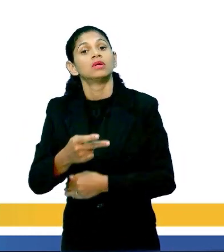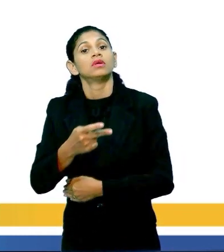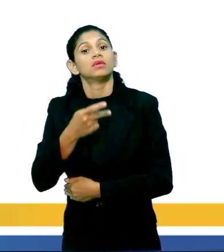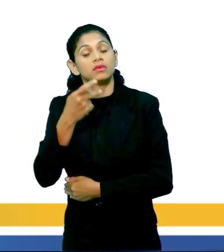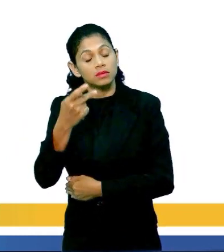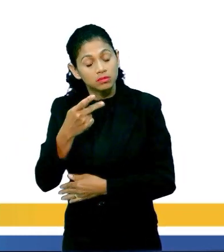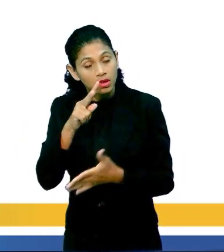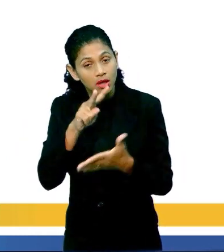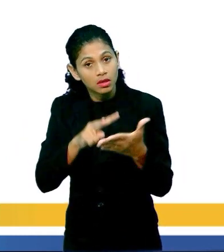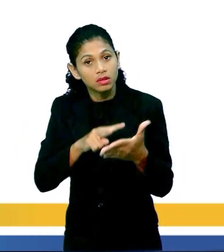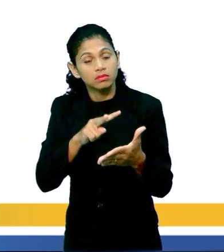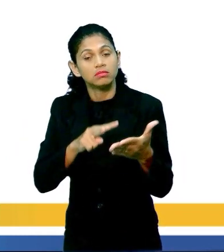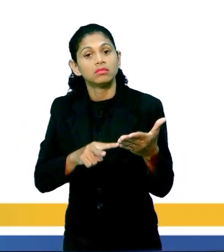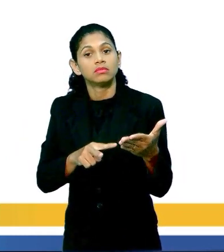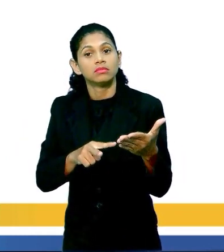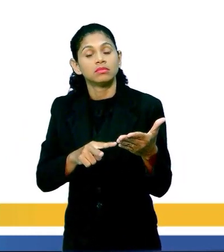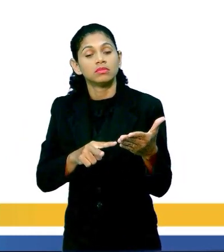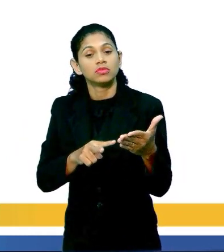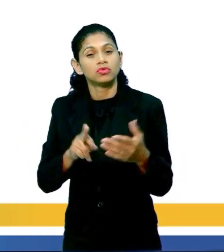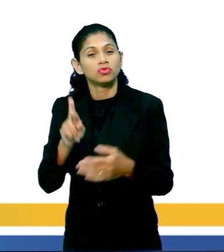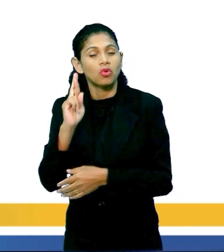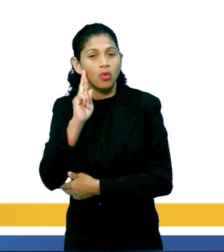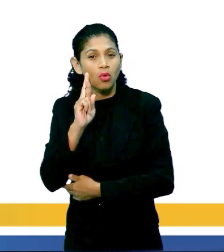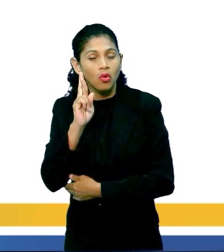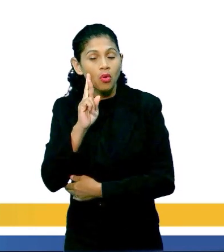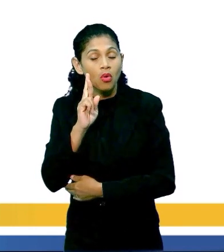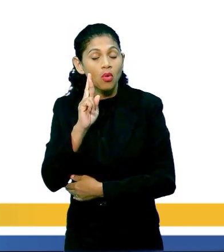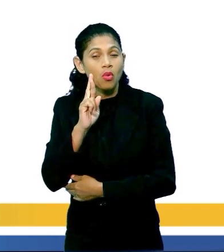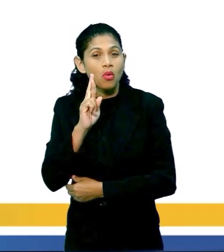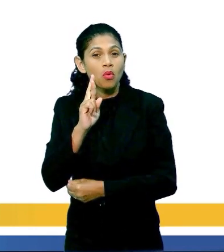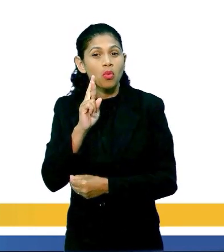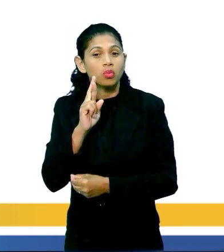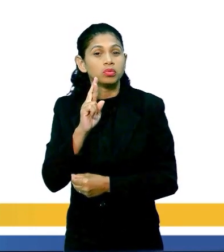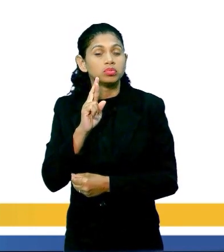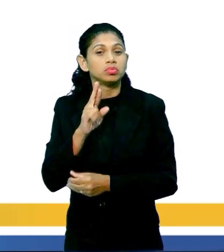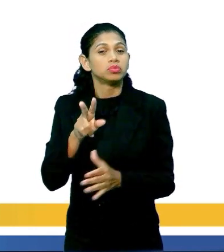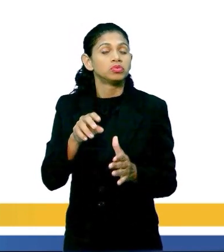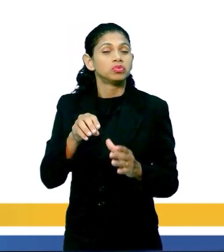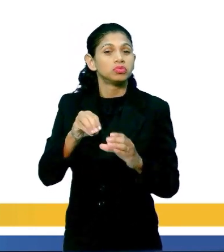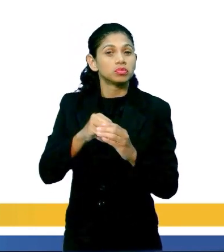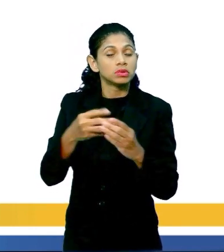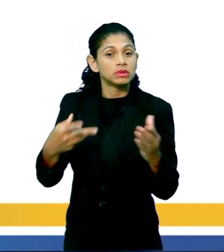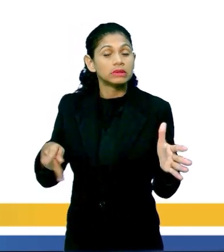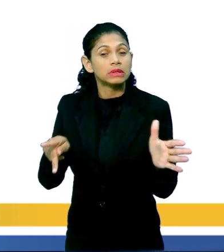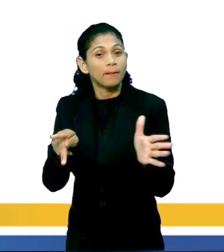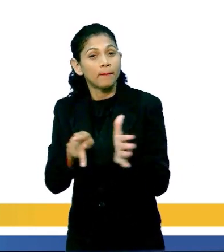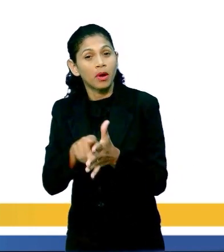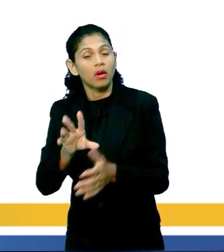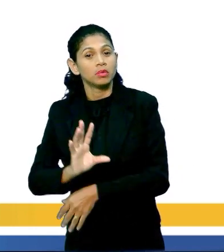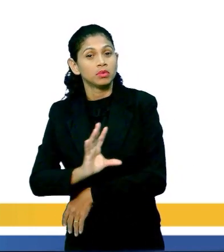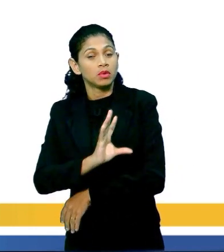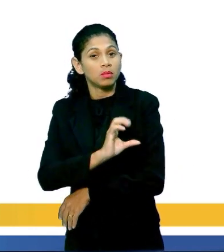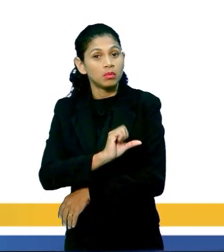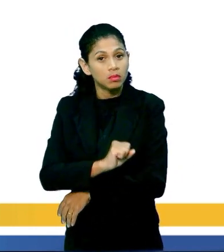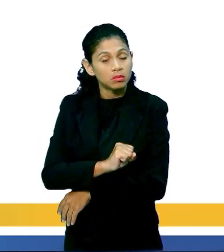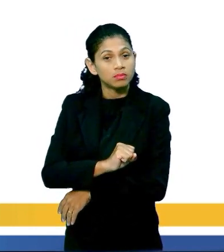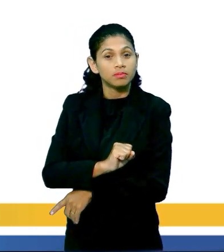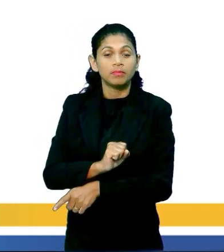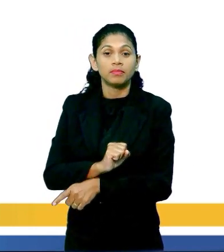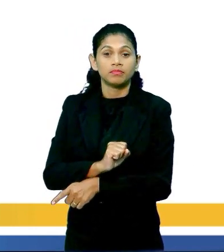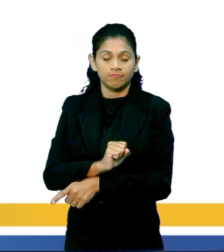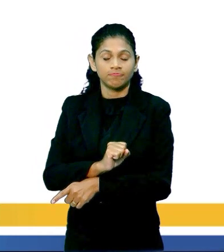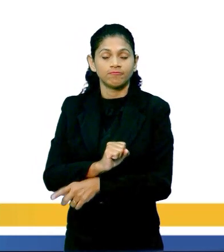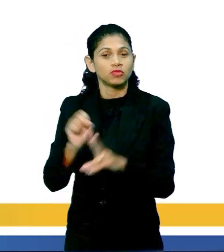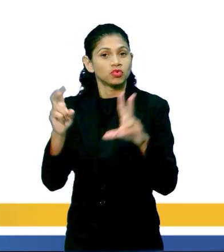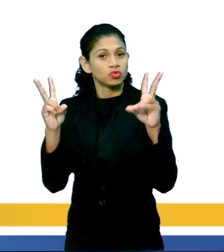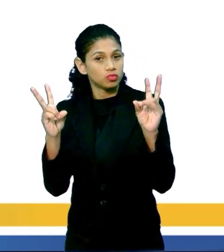dos russos e os aspectos questionadores do amor, até por conta do título, ok? E sobre